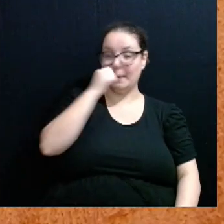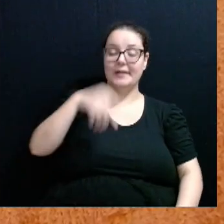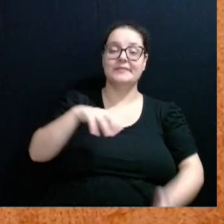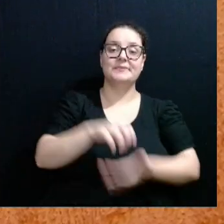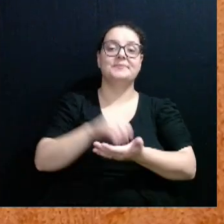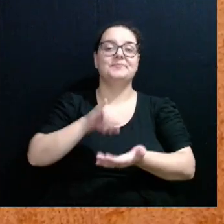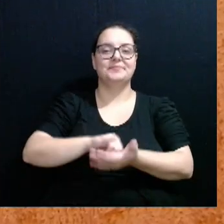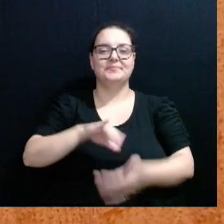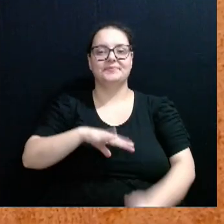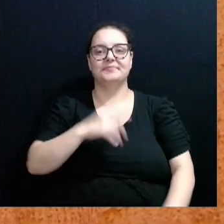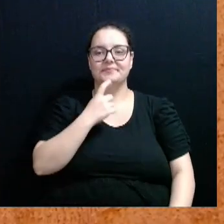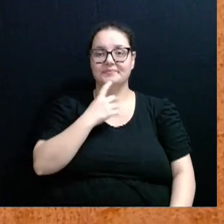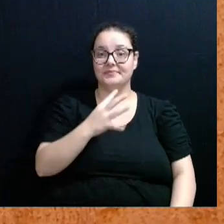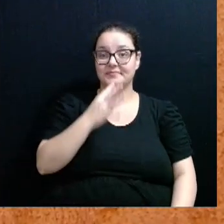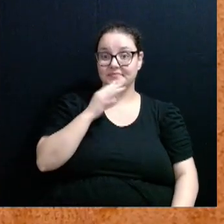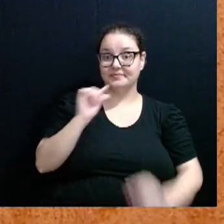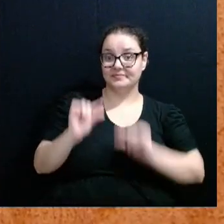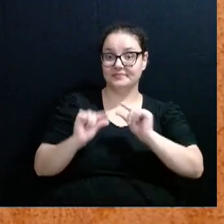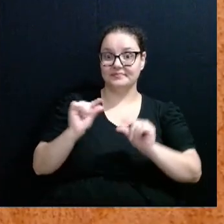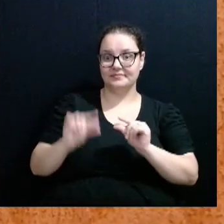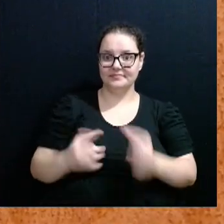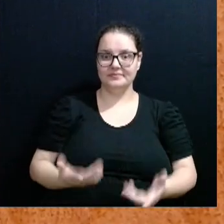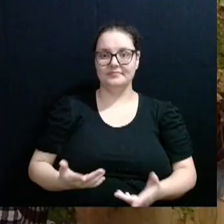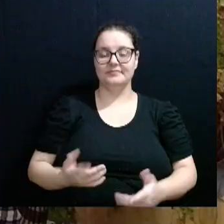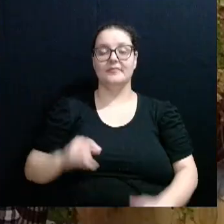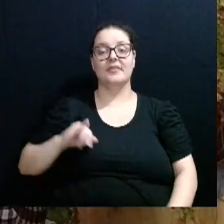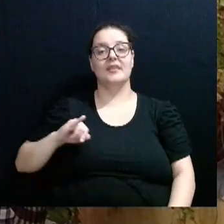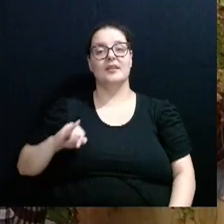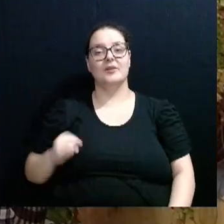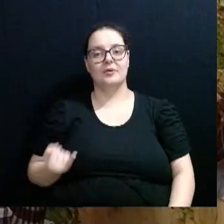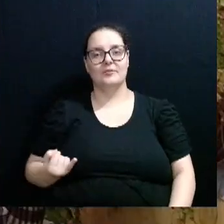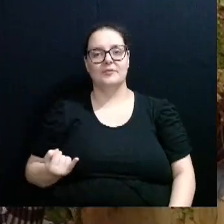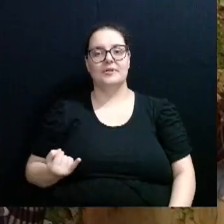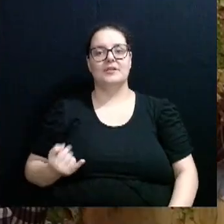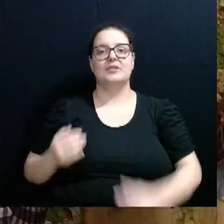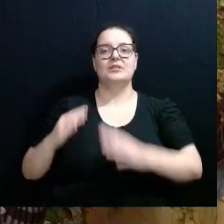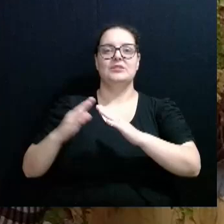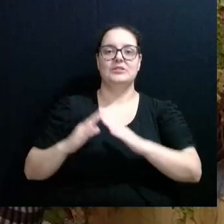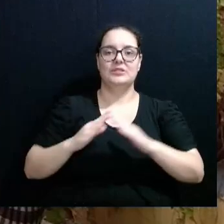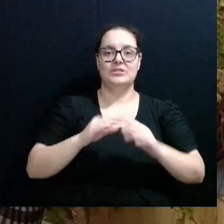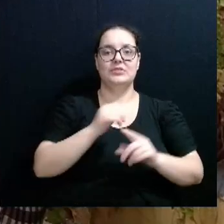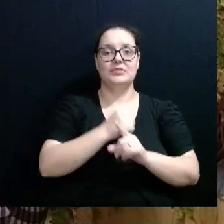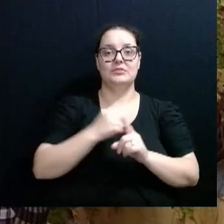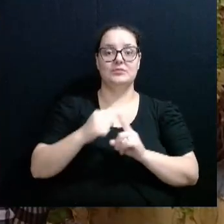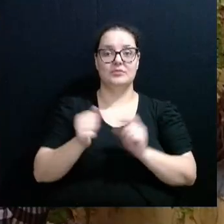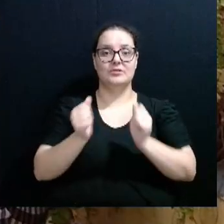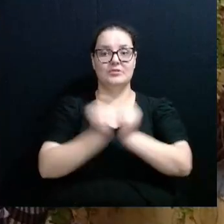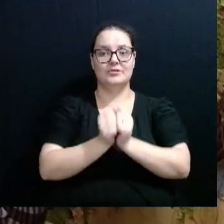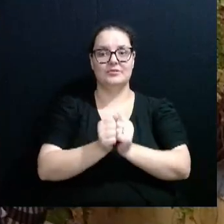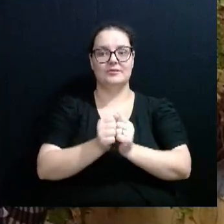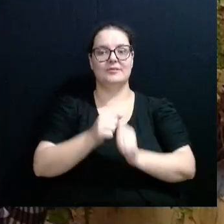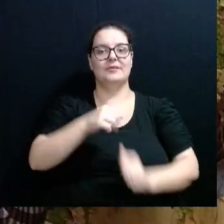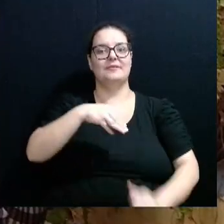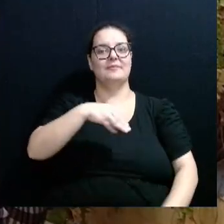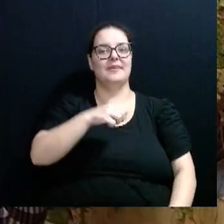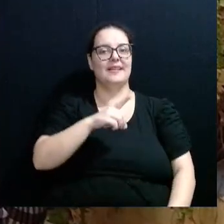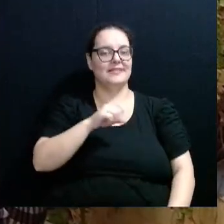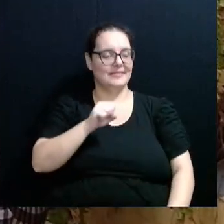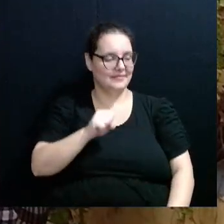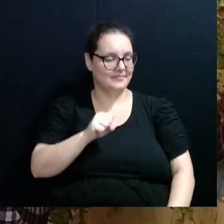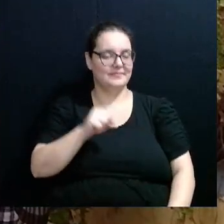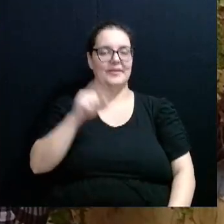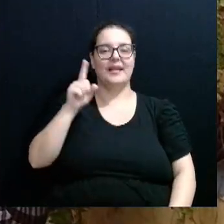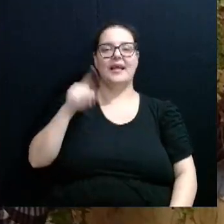um pouquinho do que é essa oportunidade de moradia social. Eu estou aqui com a Madison, ela que é uma dessas